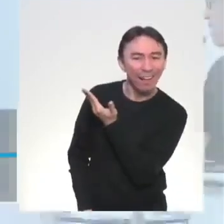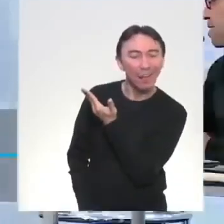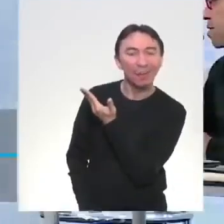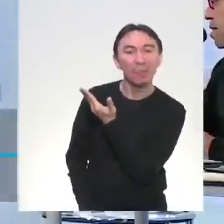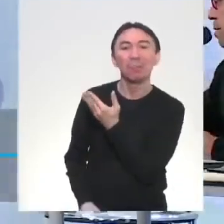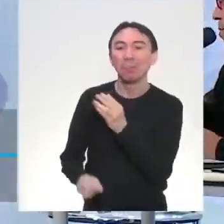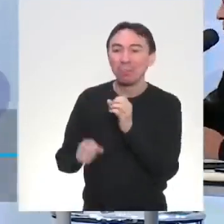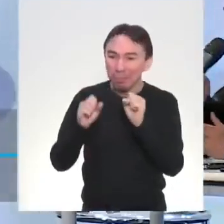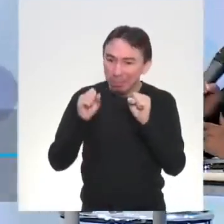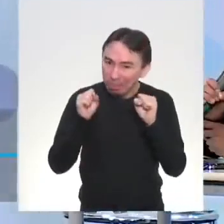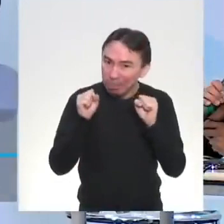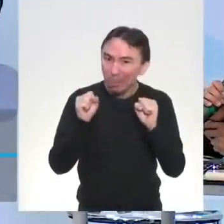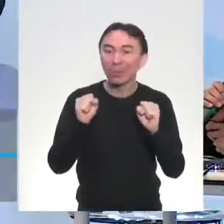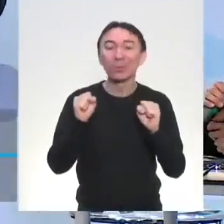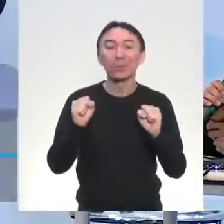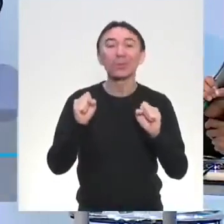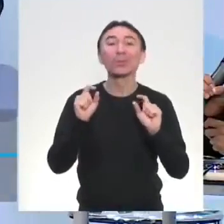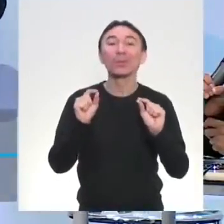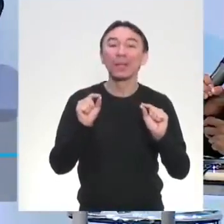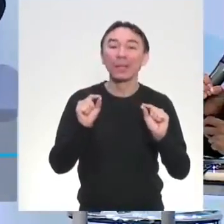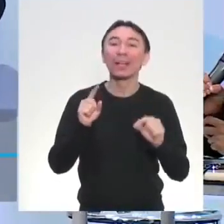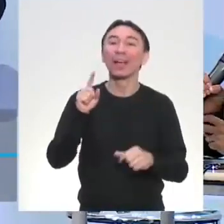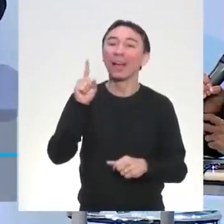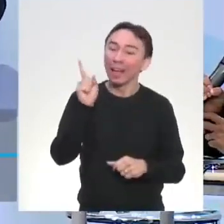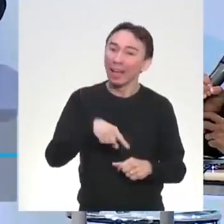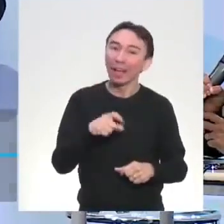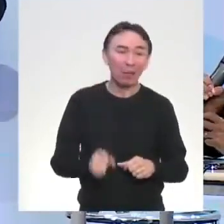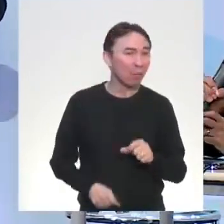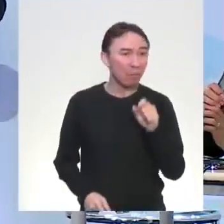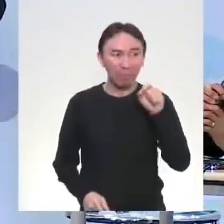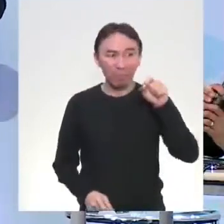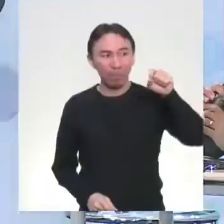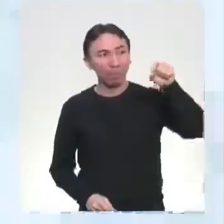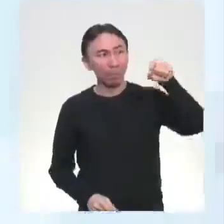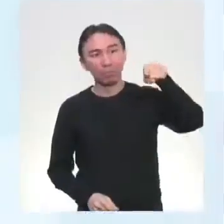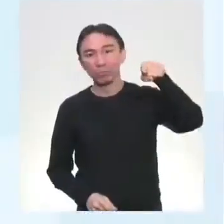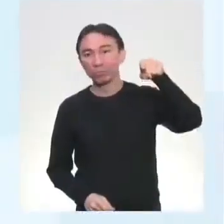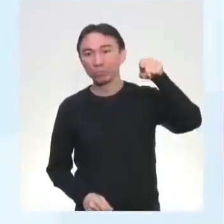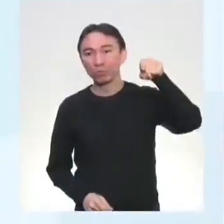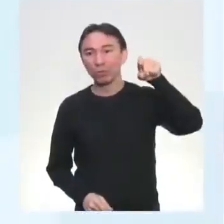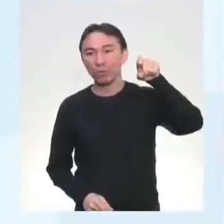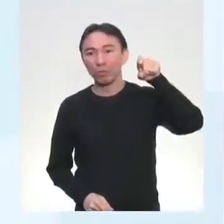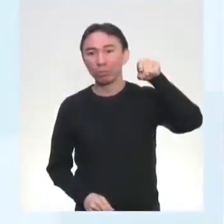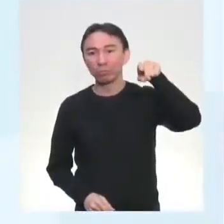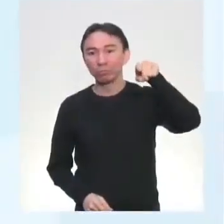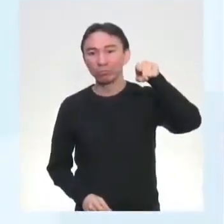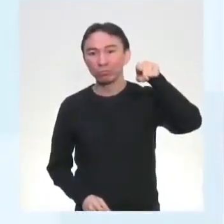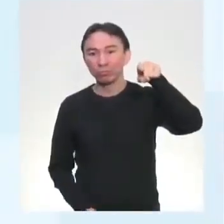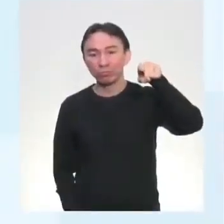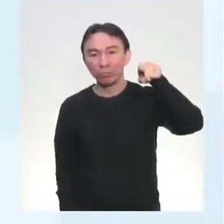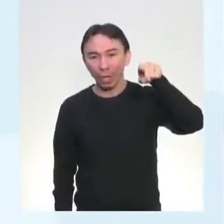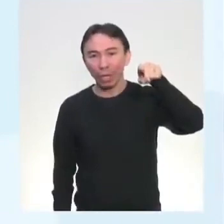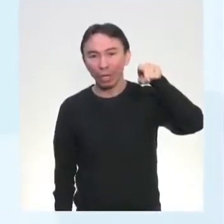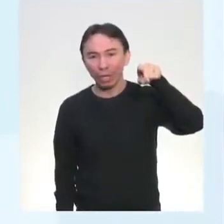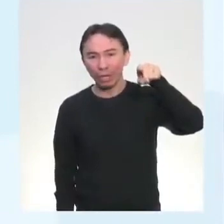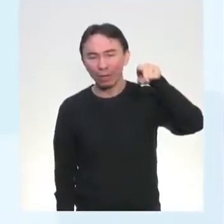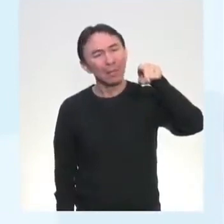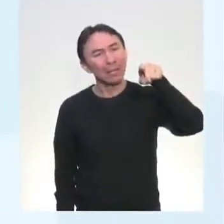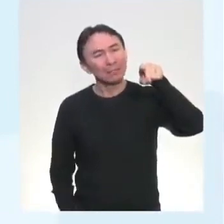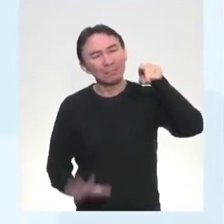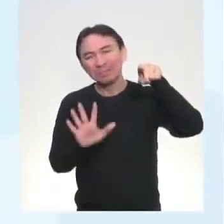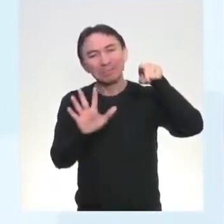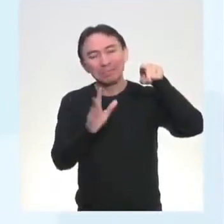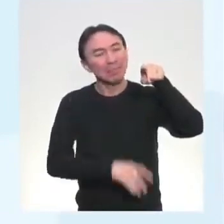considerar, Osmar, que seja um ponto. Legal. Né? Isso daí é um ponto. Mas só para deixar mais claro para você essa ideia de ponto,